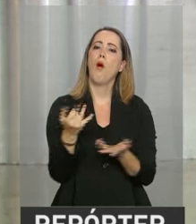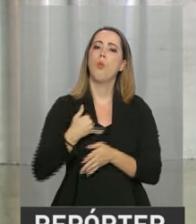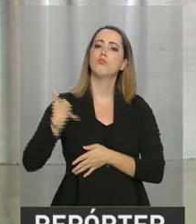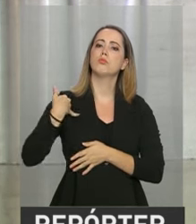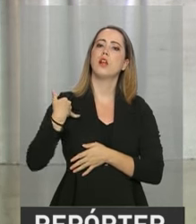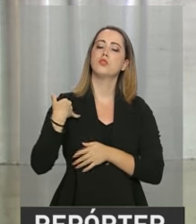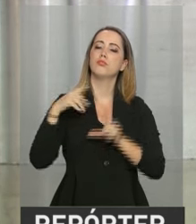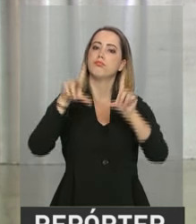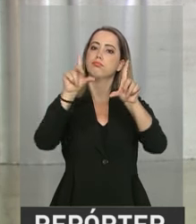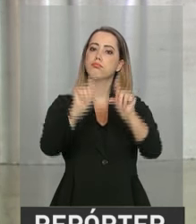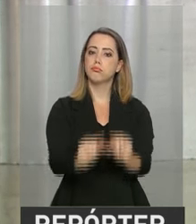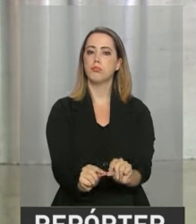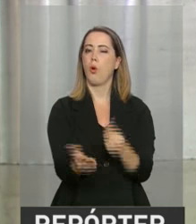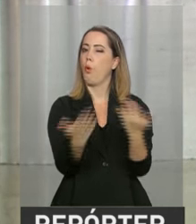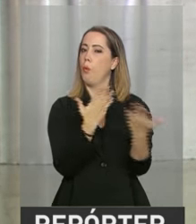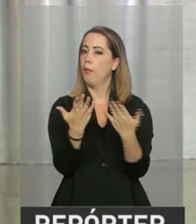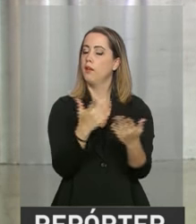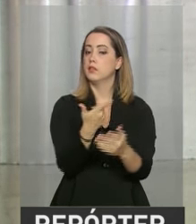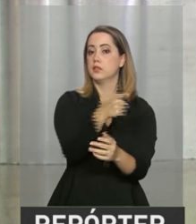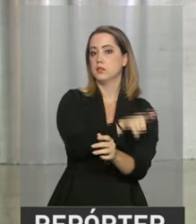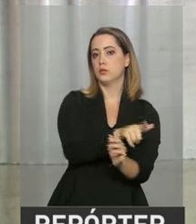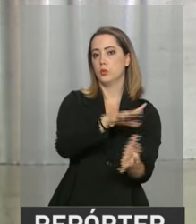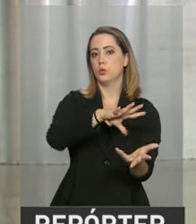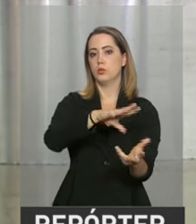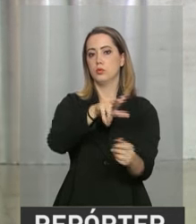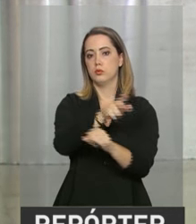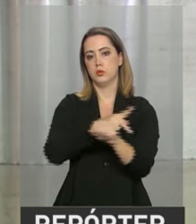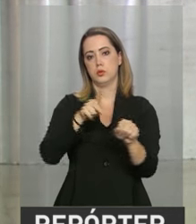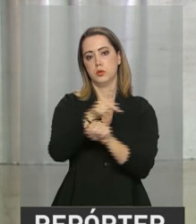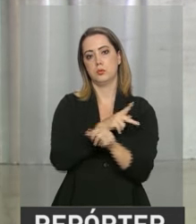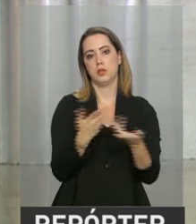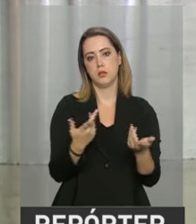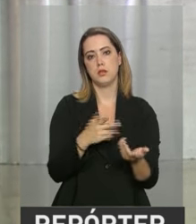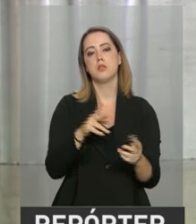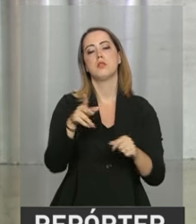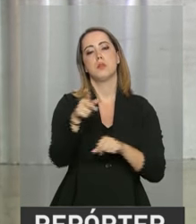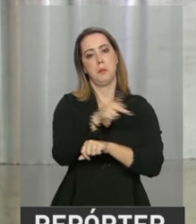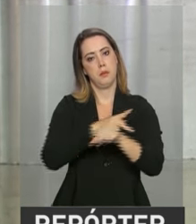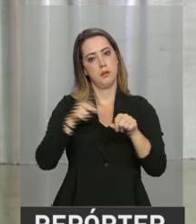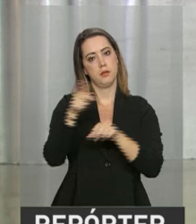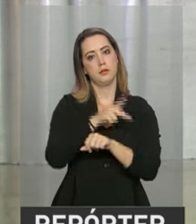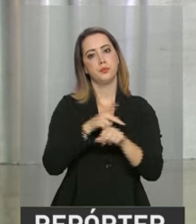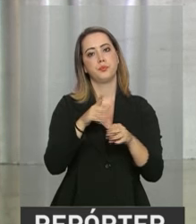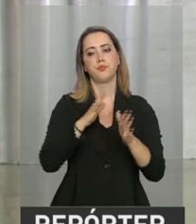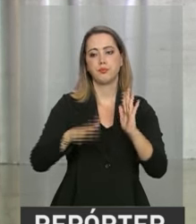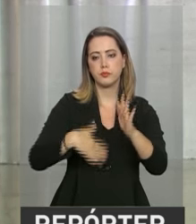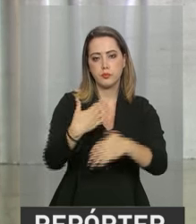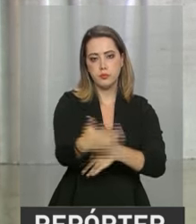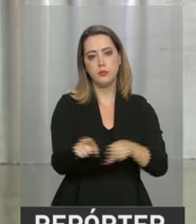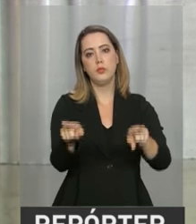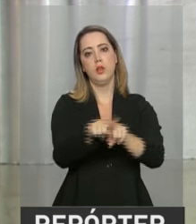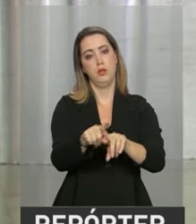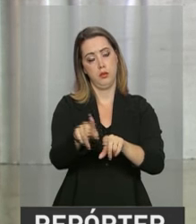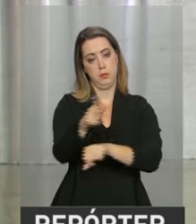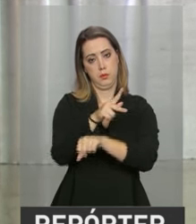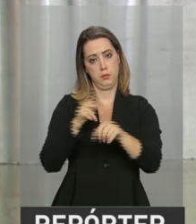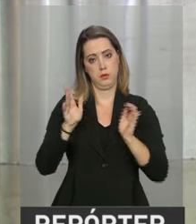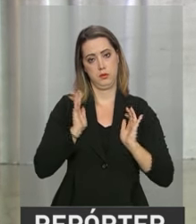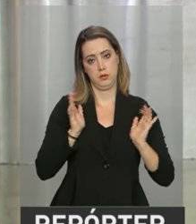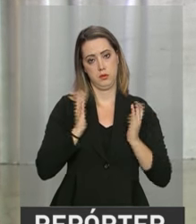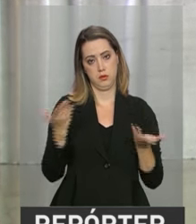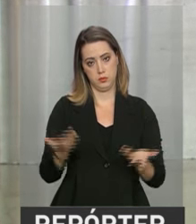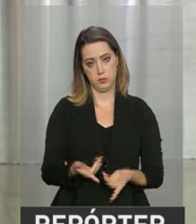é muito baixa em relação ao mundo, tanto em relação a países desenvolvidos quanto em desenvolvimento. Os brasileiros